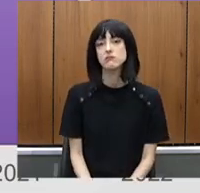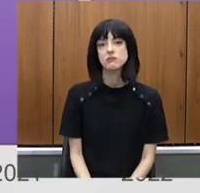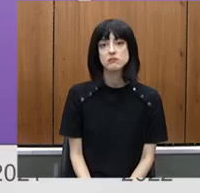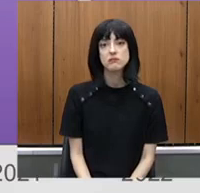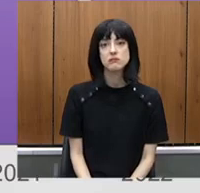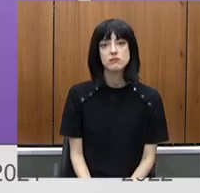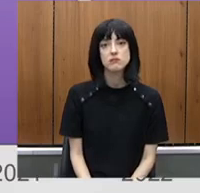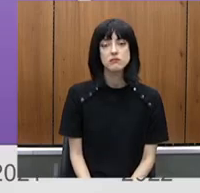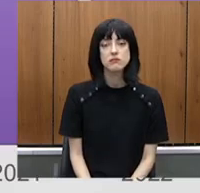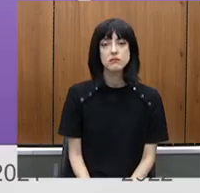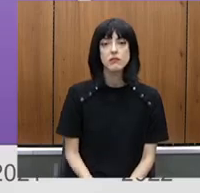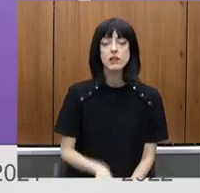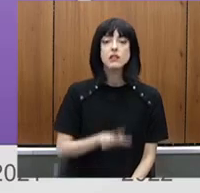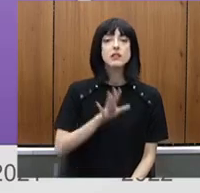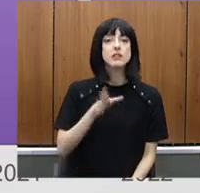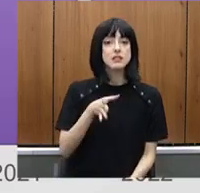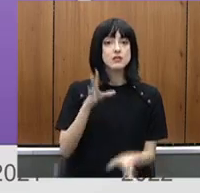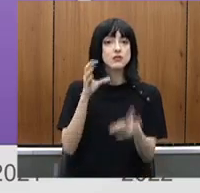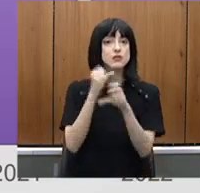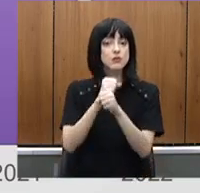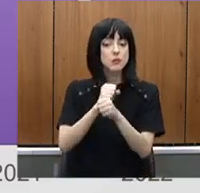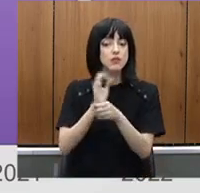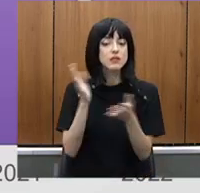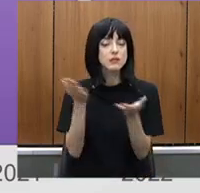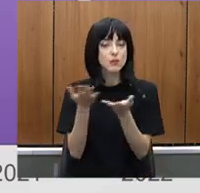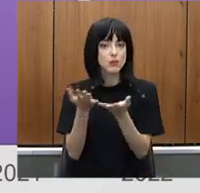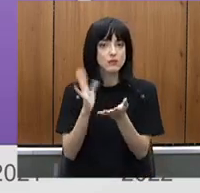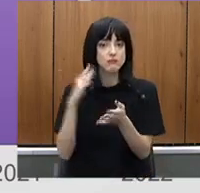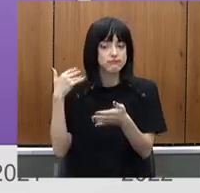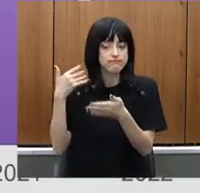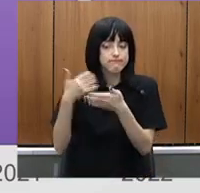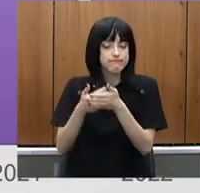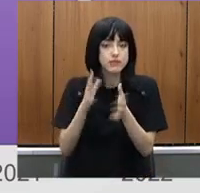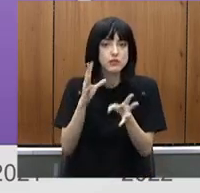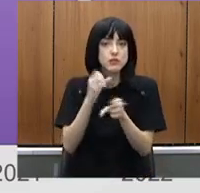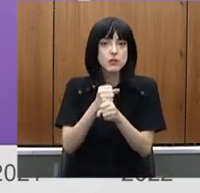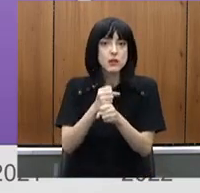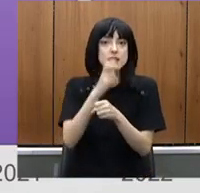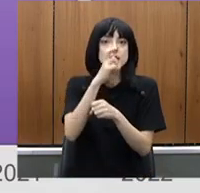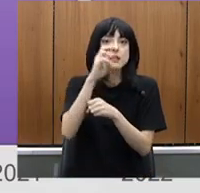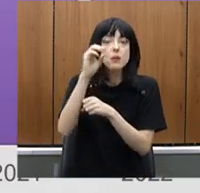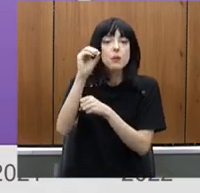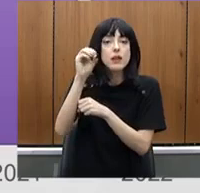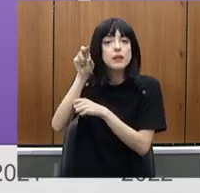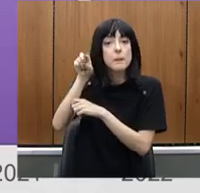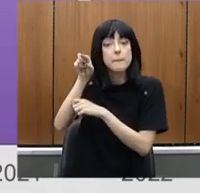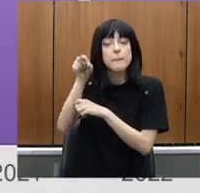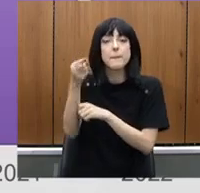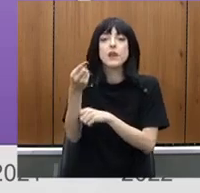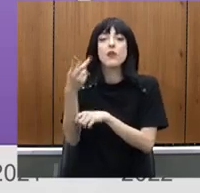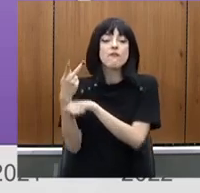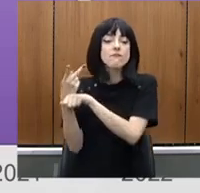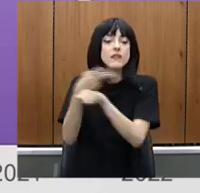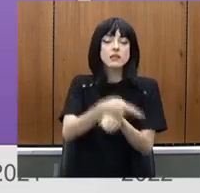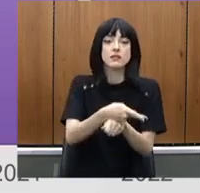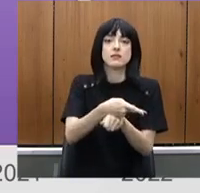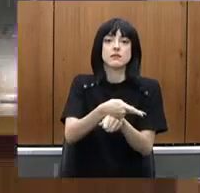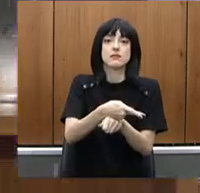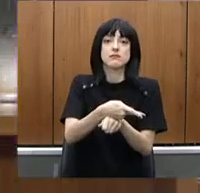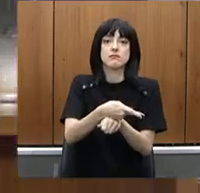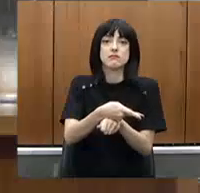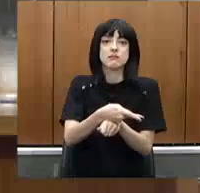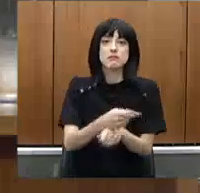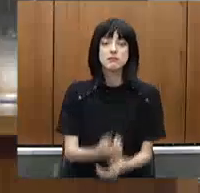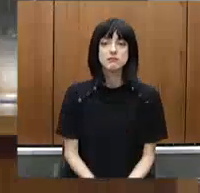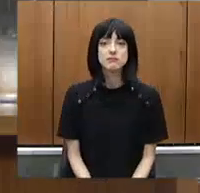visitas quase 50 é às vezes mais de uma vez né até 9 elas vão lá pra poder assessorar o